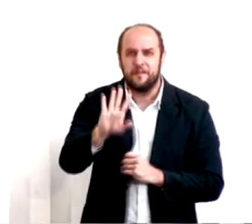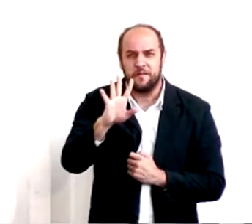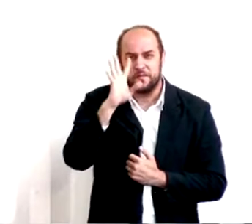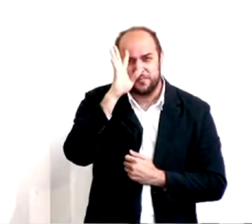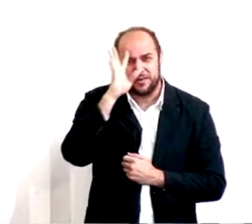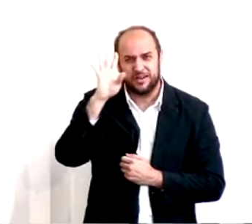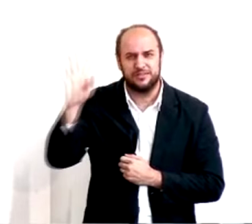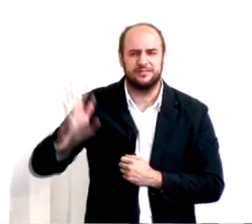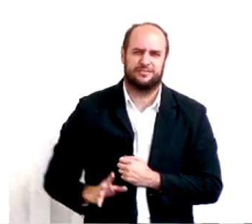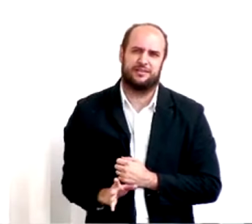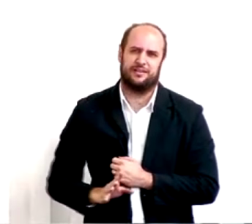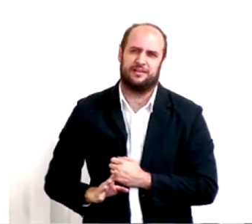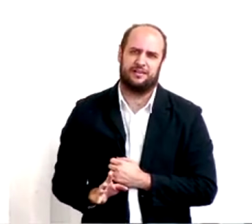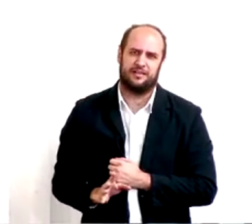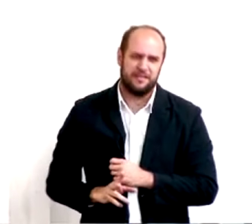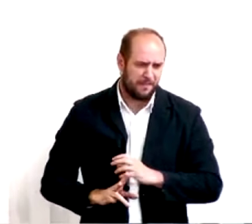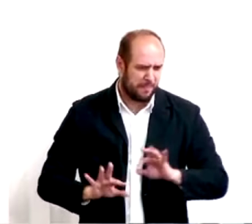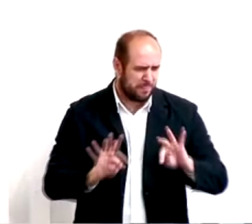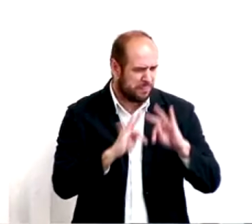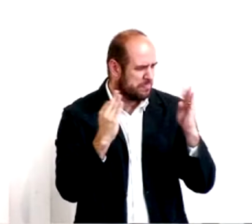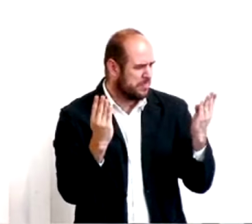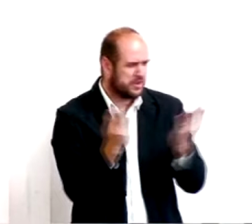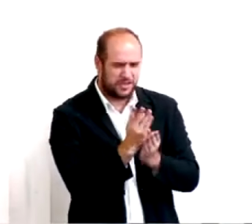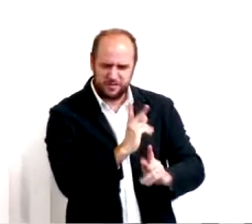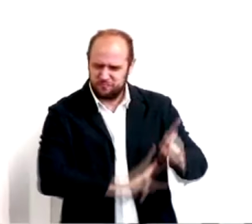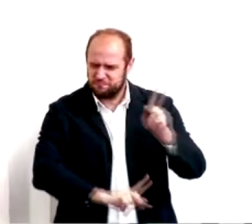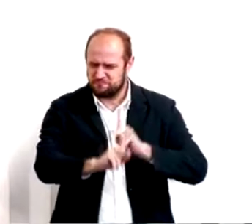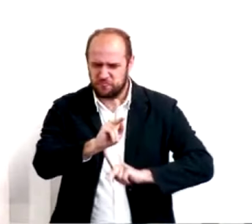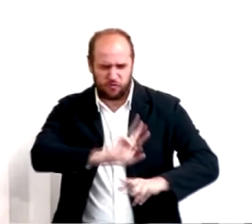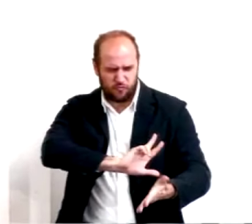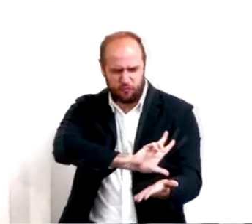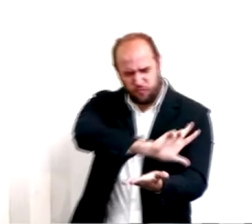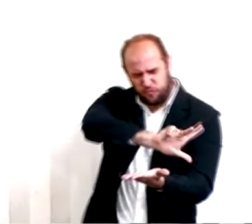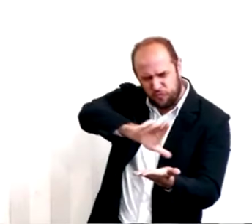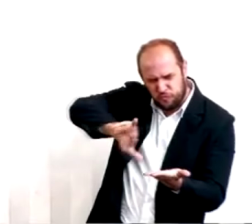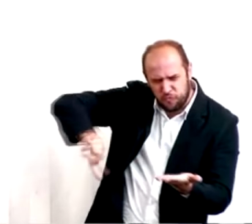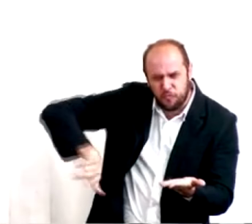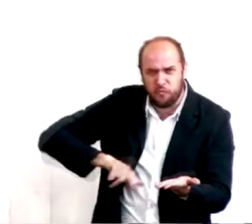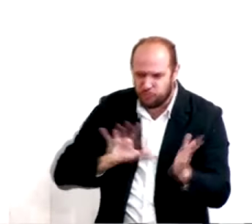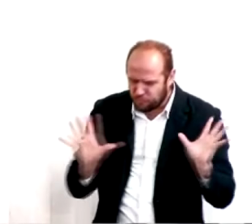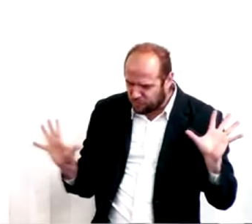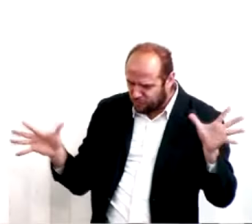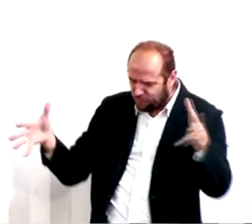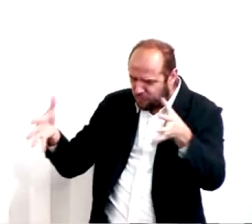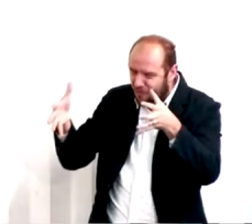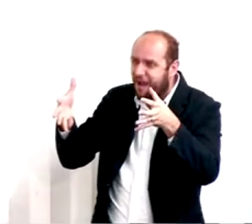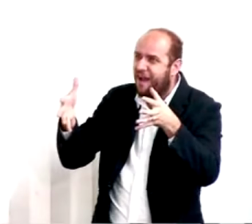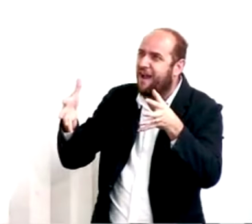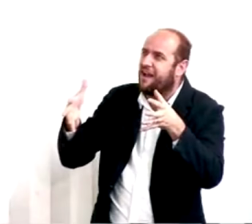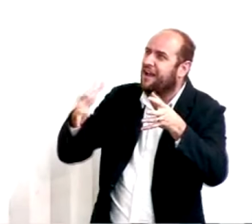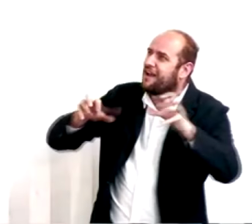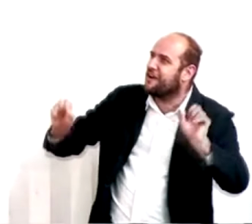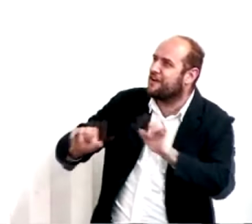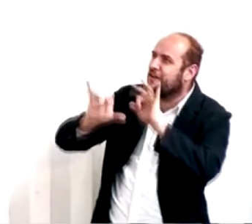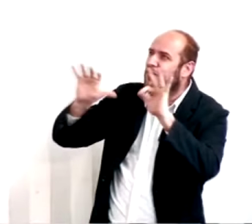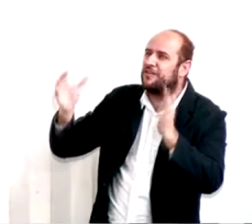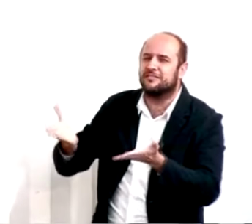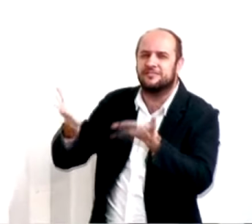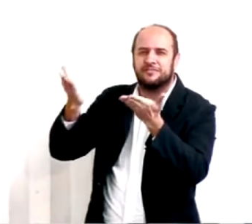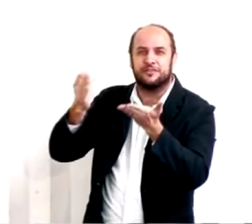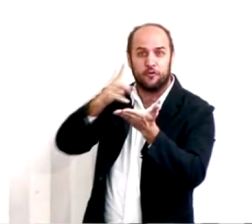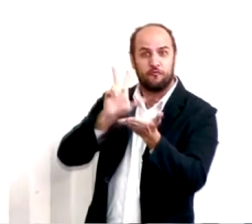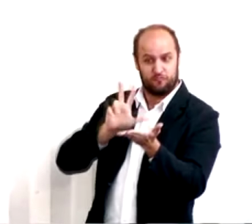imaginar quando de todas as tribos povos e raças muitos chegaram para louvar e engrandecer e